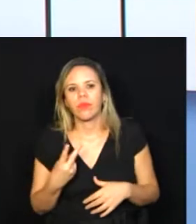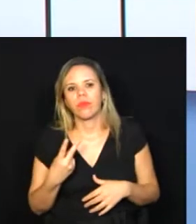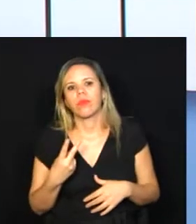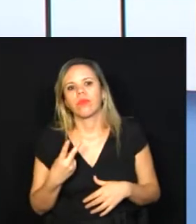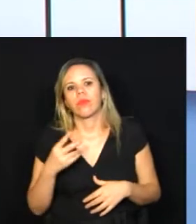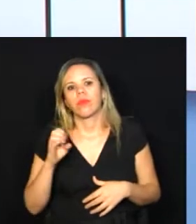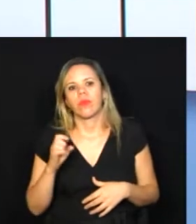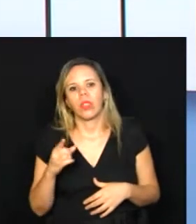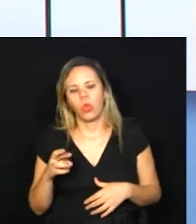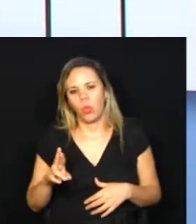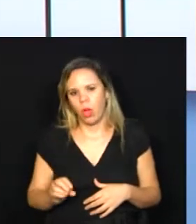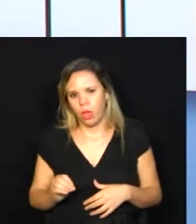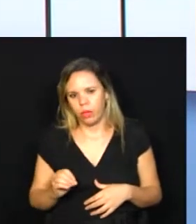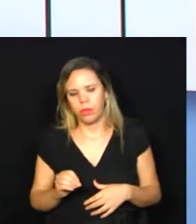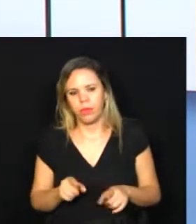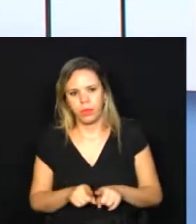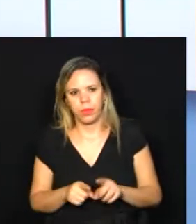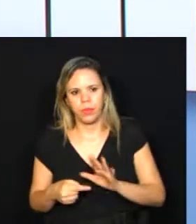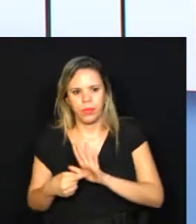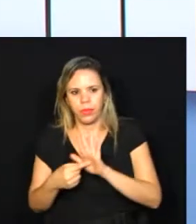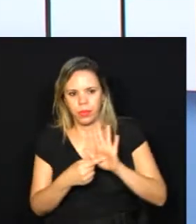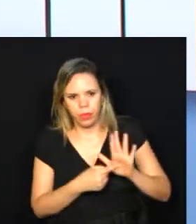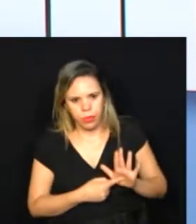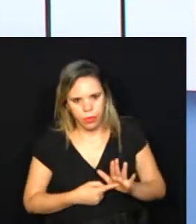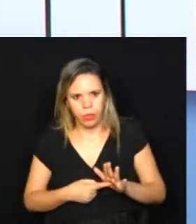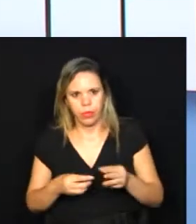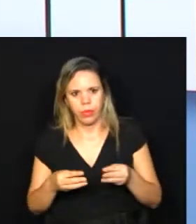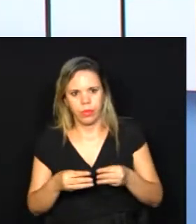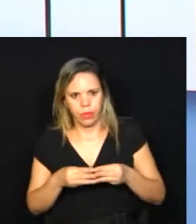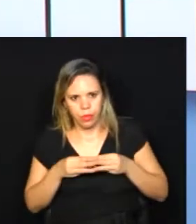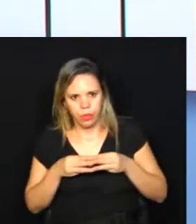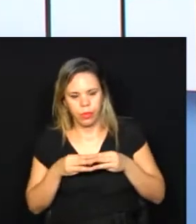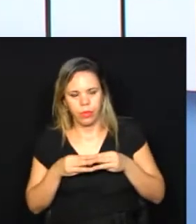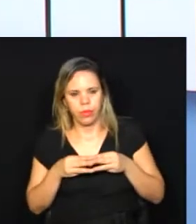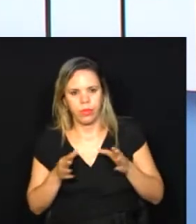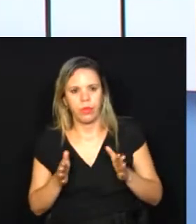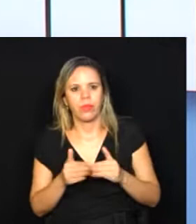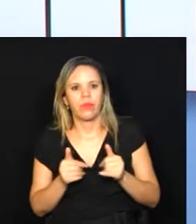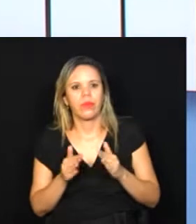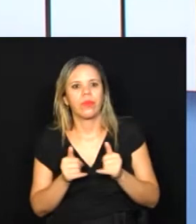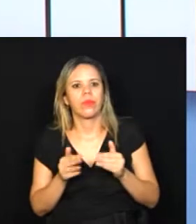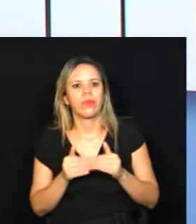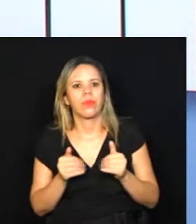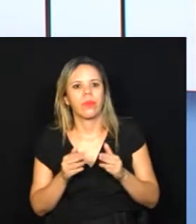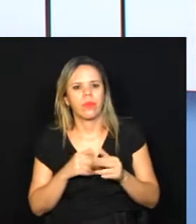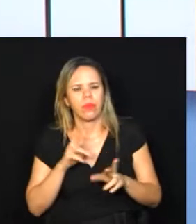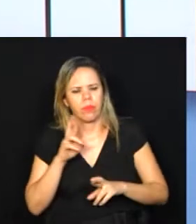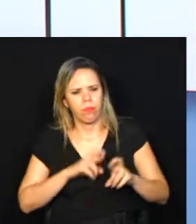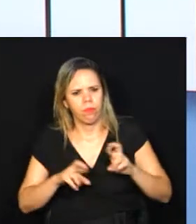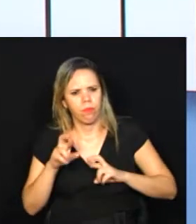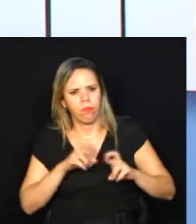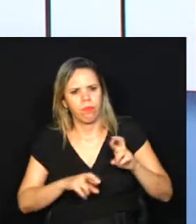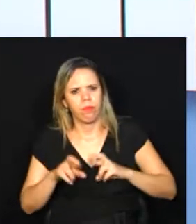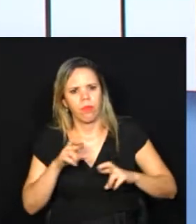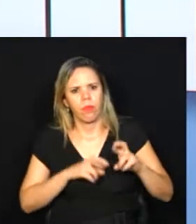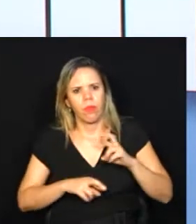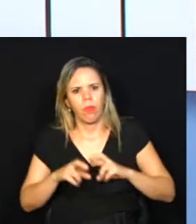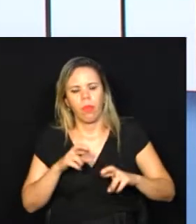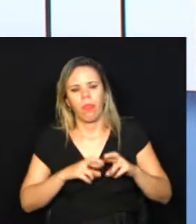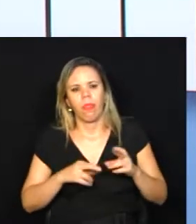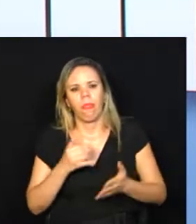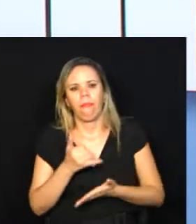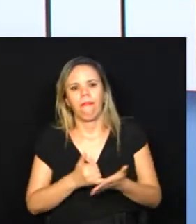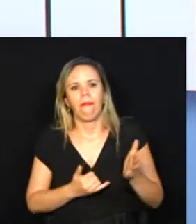Eduardo magoga deve apresentar uma maçã uma Moção pedindo Justamente a revisão dessa